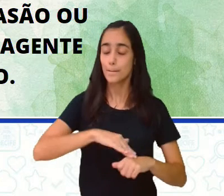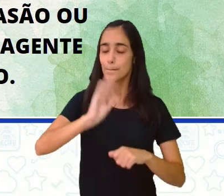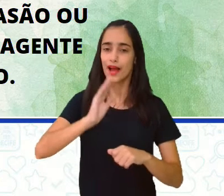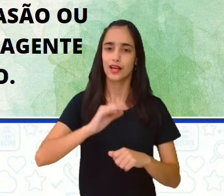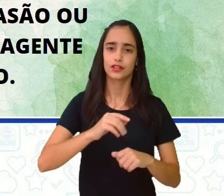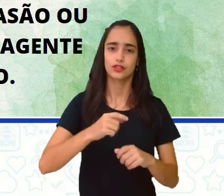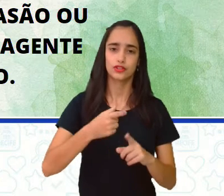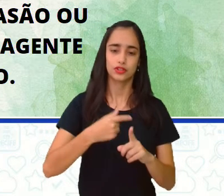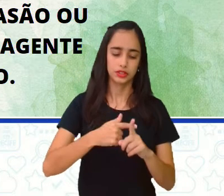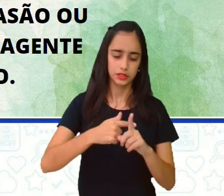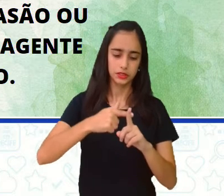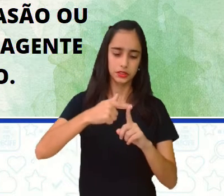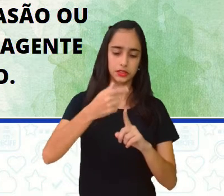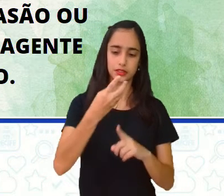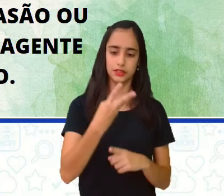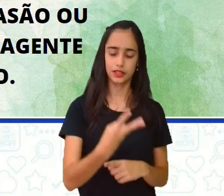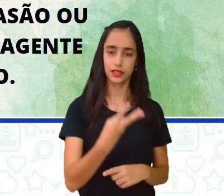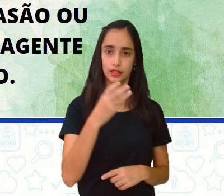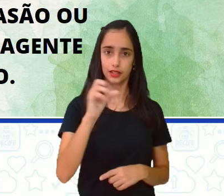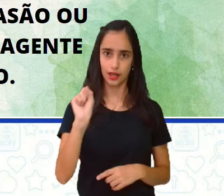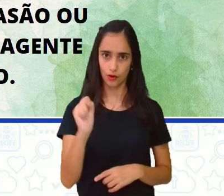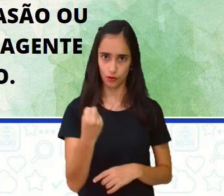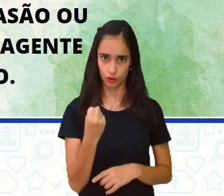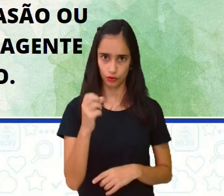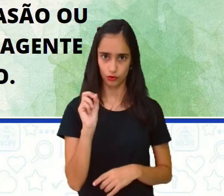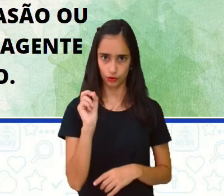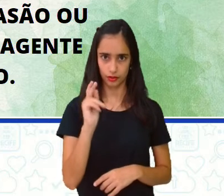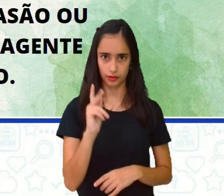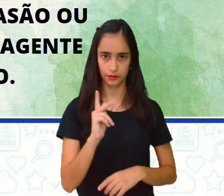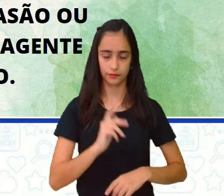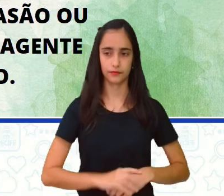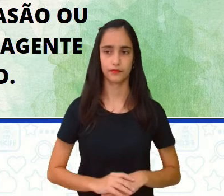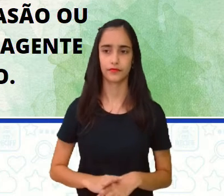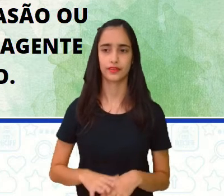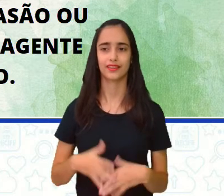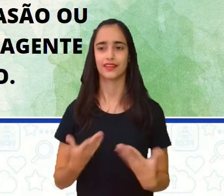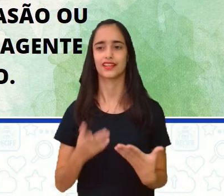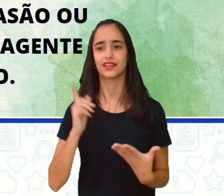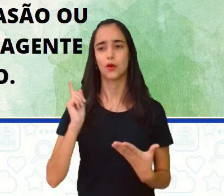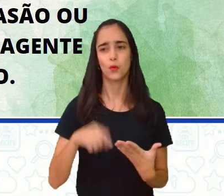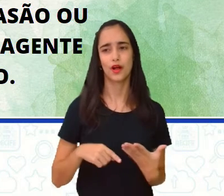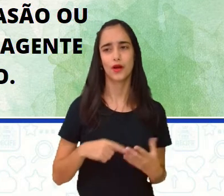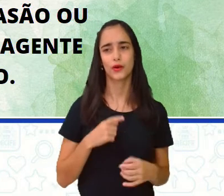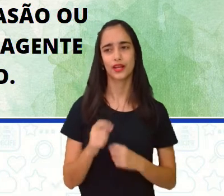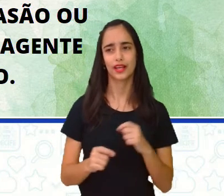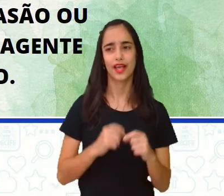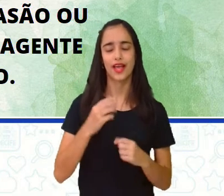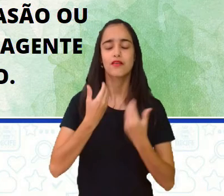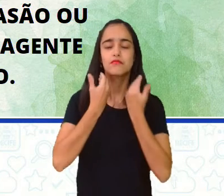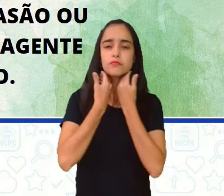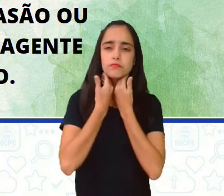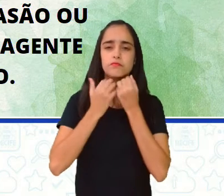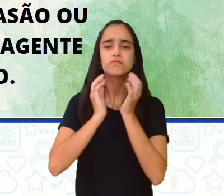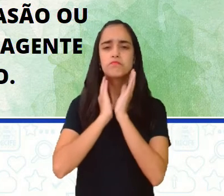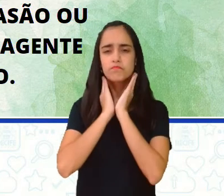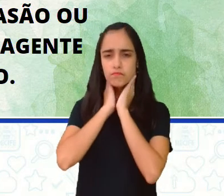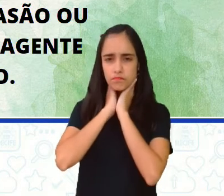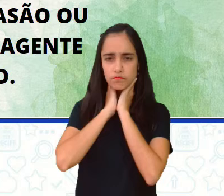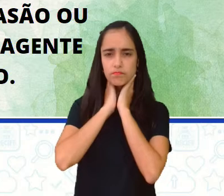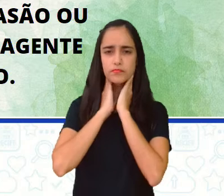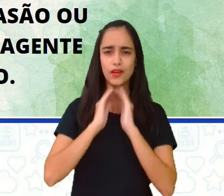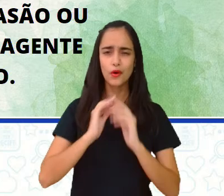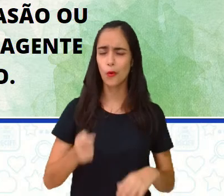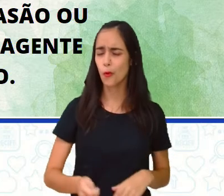naquele outro exemplo era 36, né? Então a gente diz assim, está em estado de febril. Então, vamos aí à questão